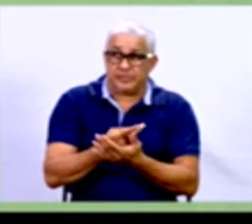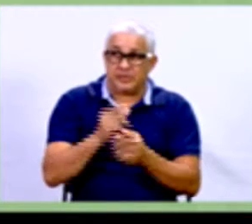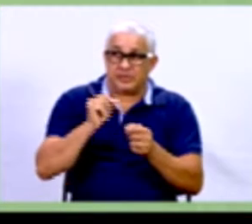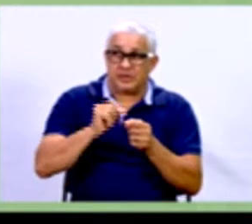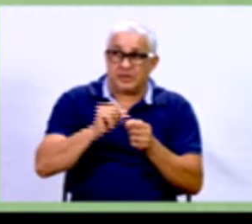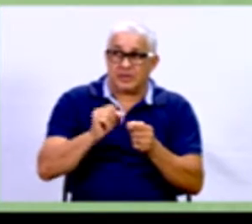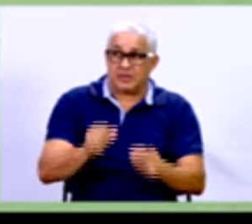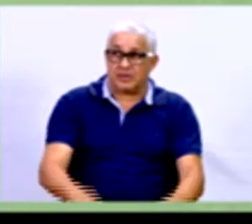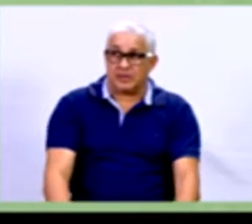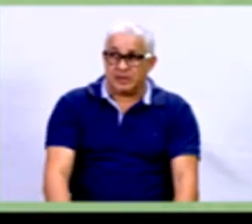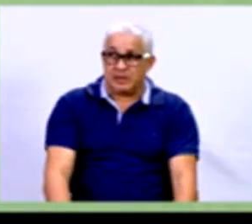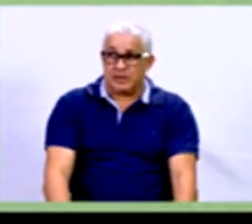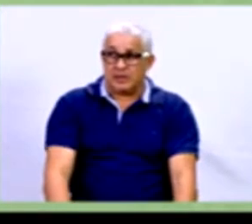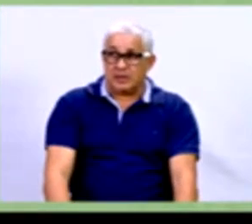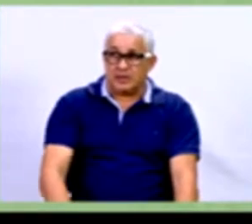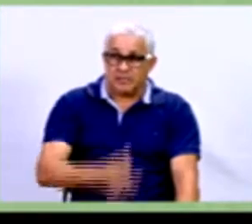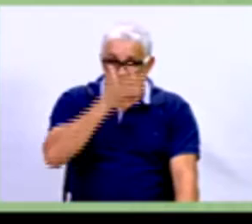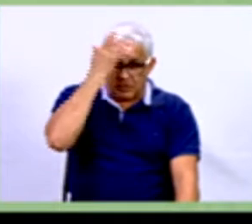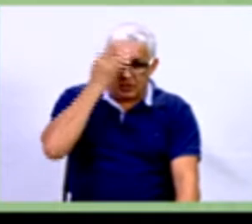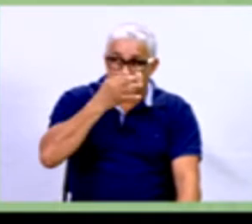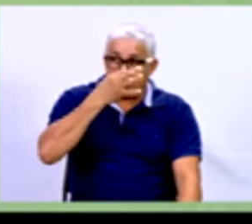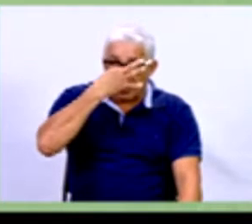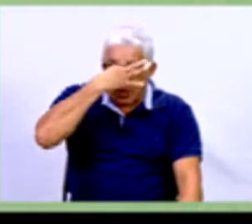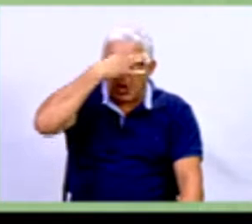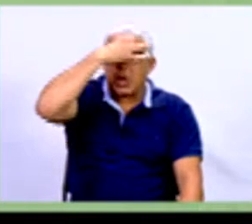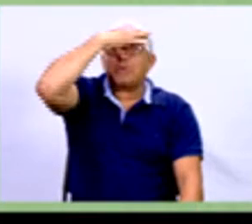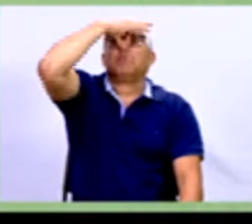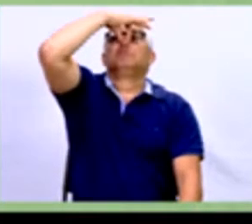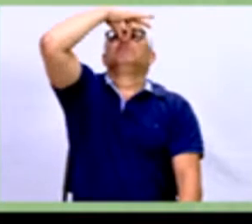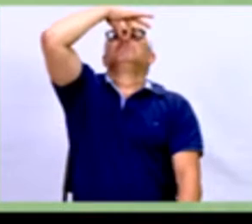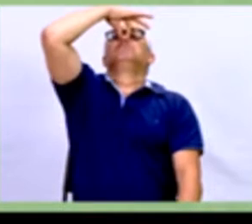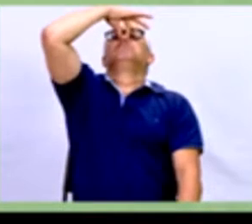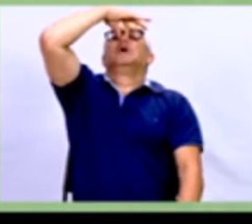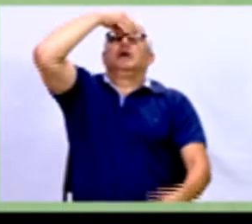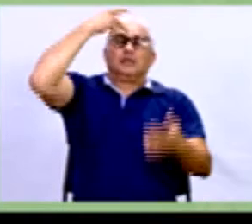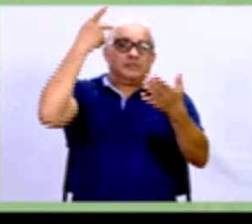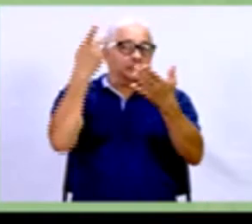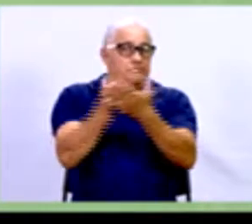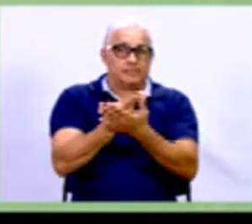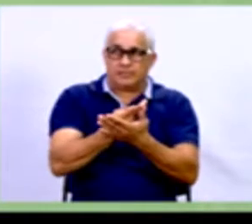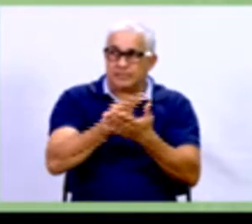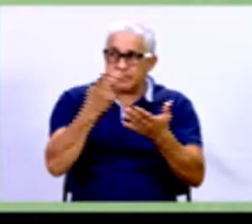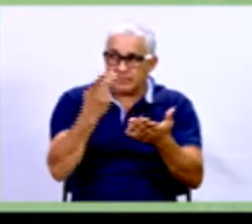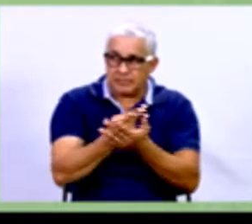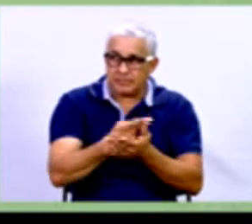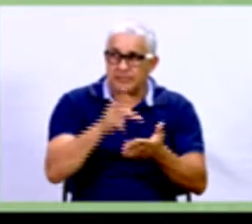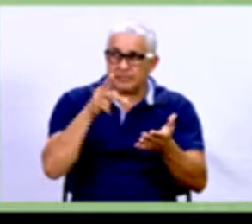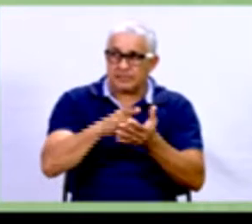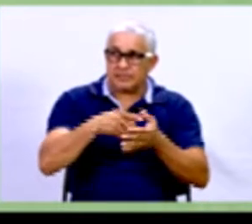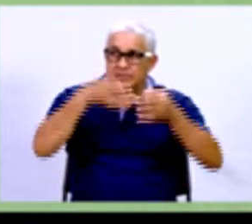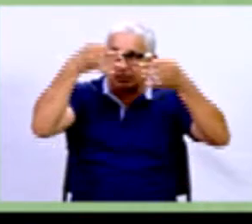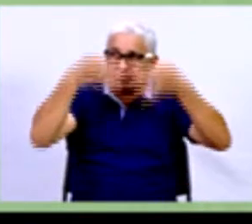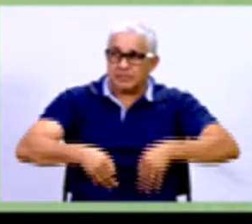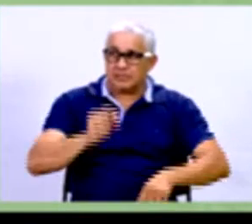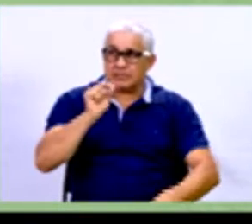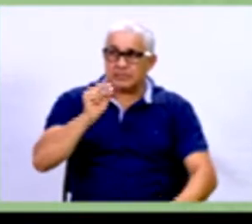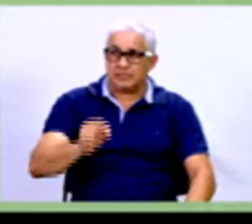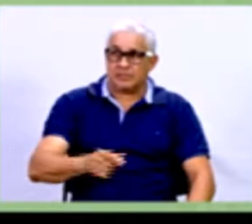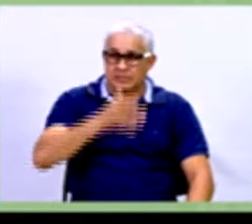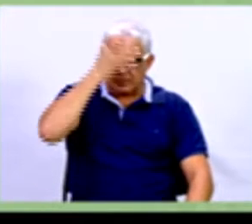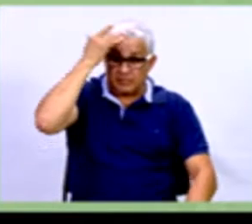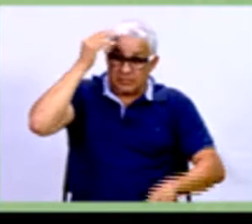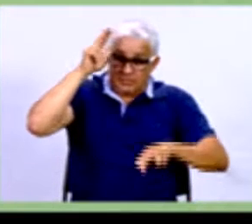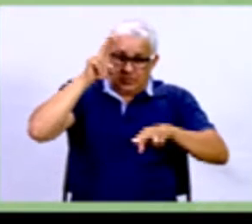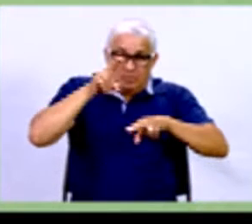de atitude aqui que o cidadão está fazendo, né, levantar a cabeça, mas na verdade não é. Põe o paciente